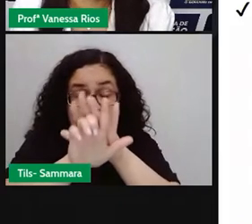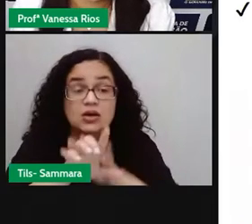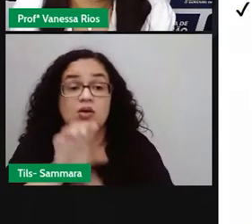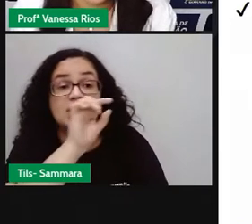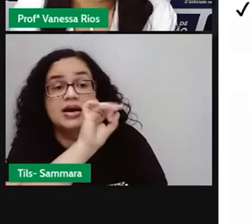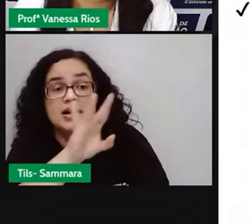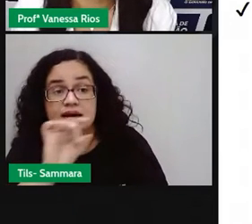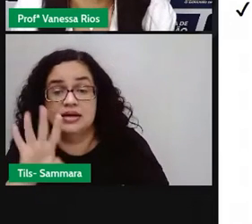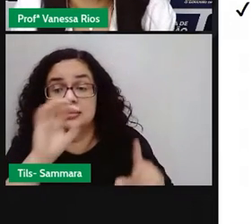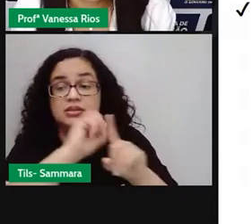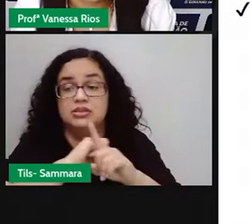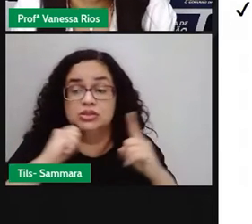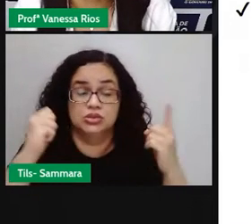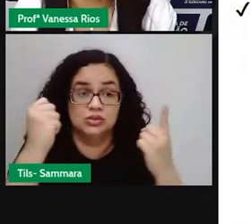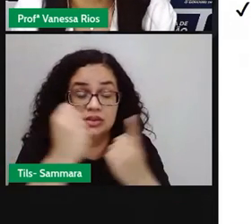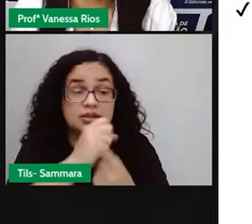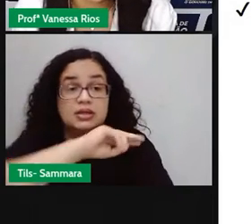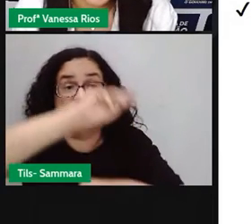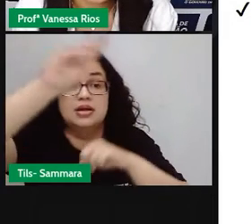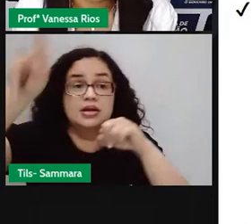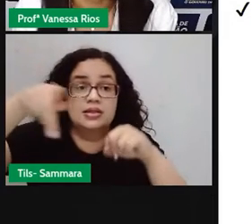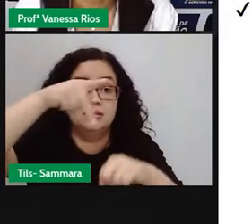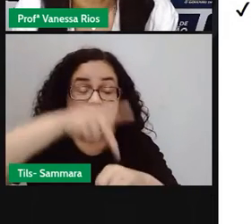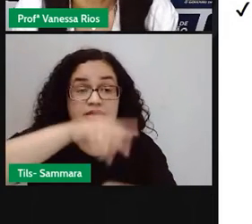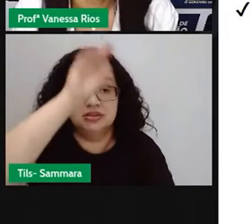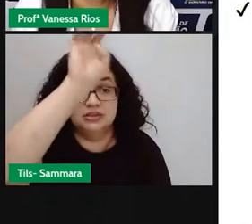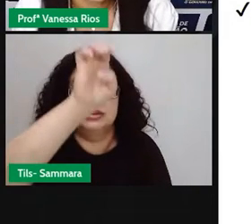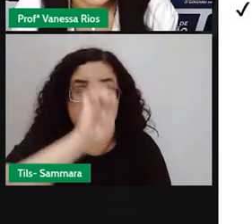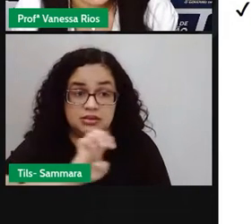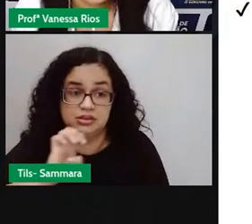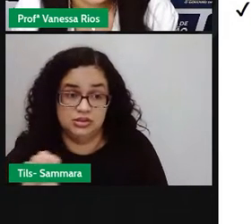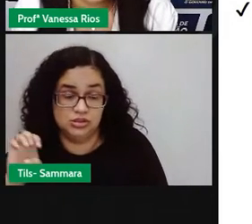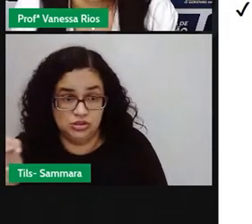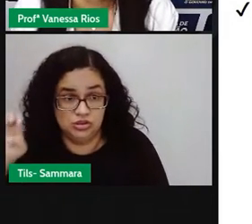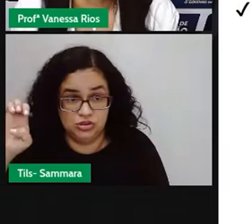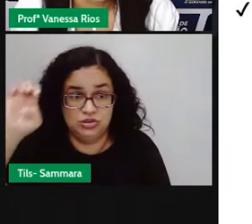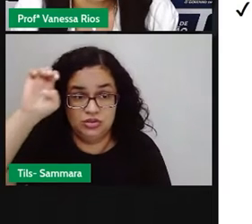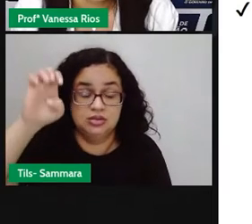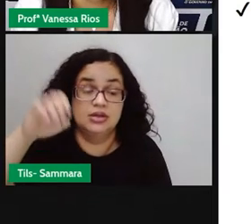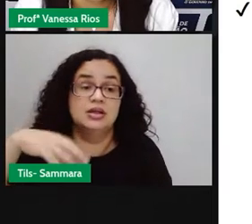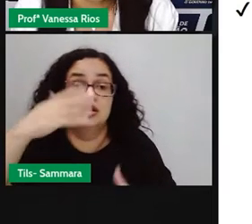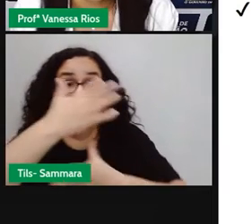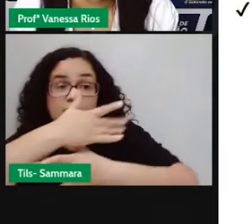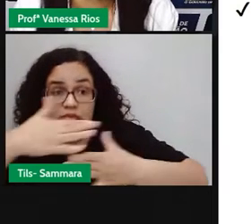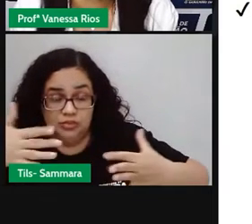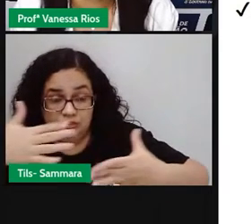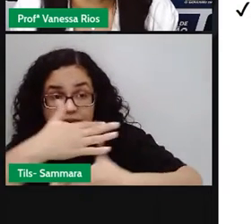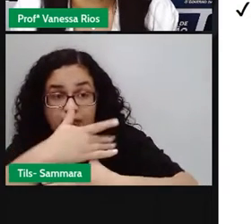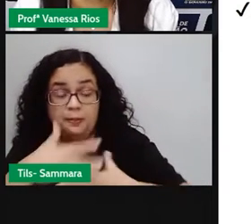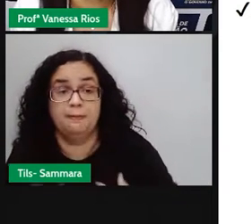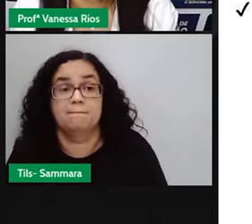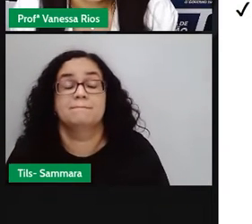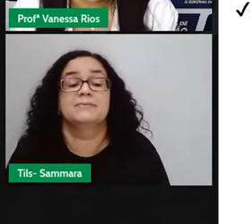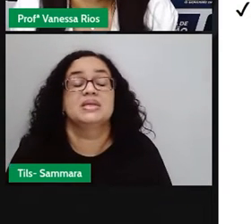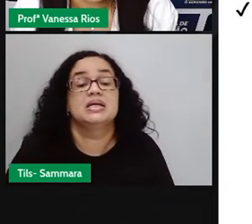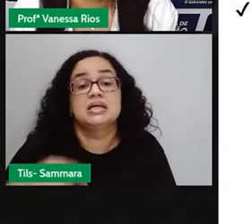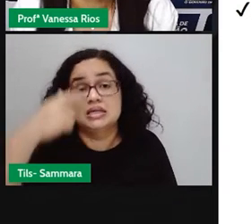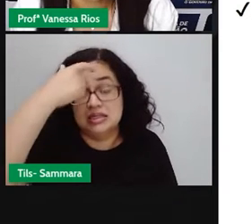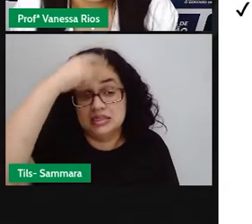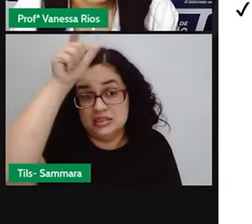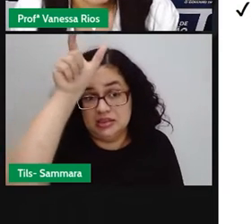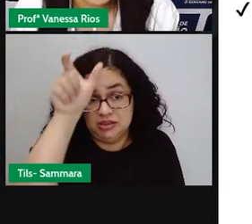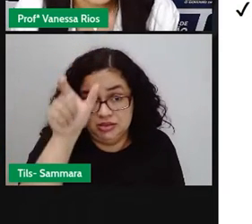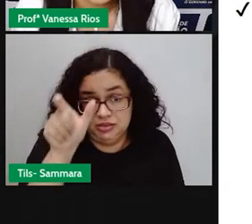cada sociedade, cada país, cada estado e também cada município. E cidadania está